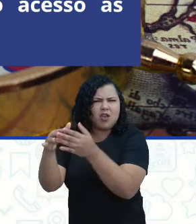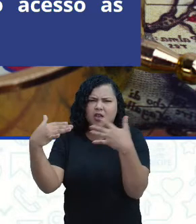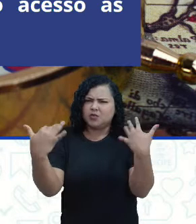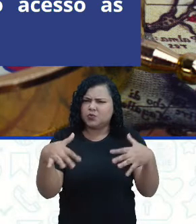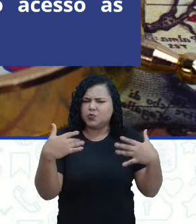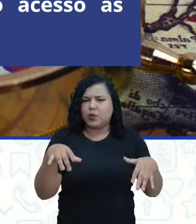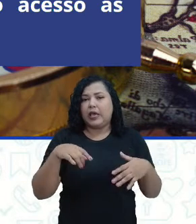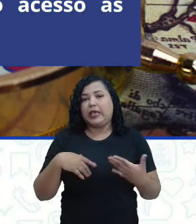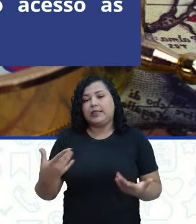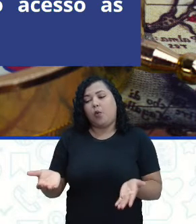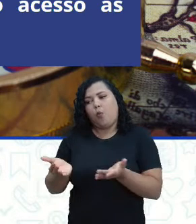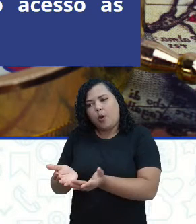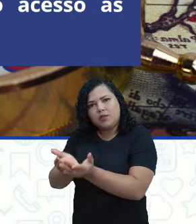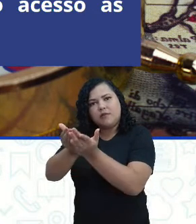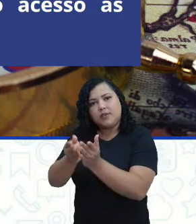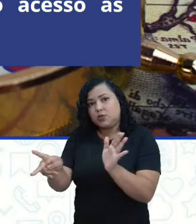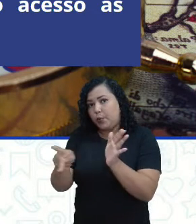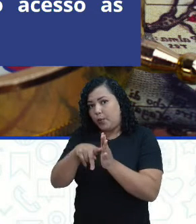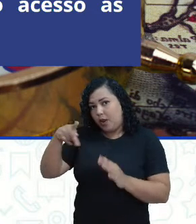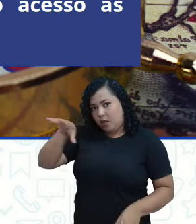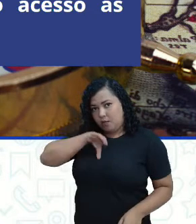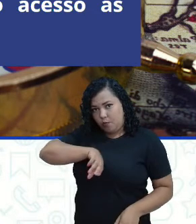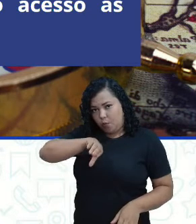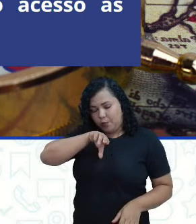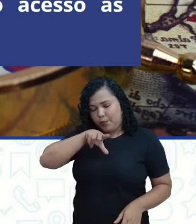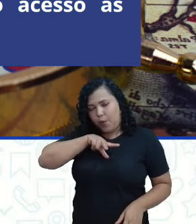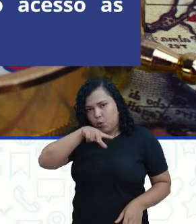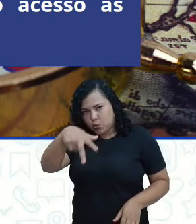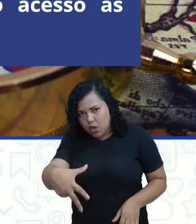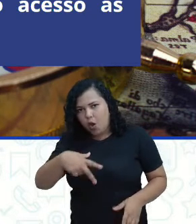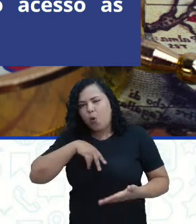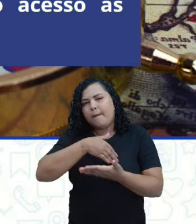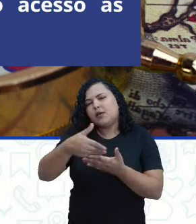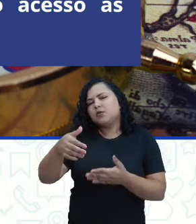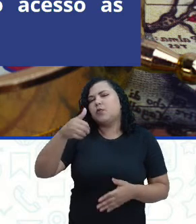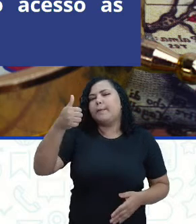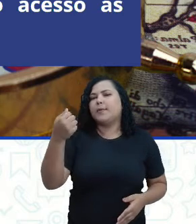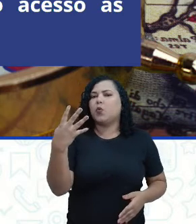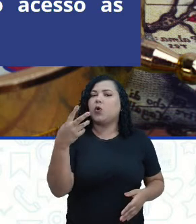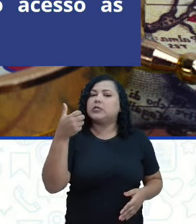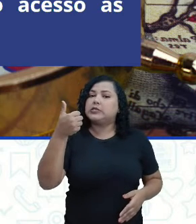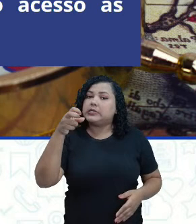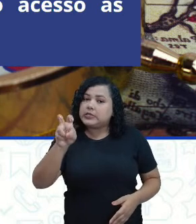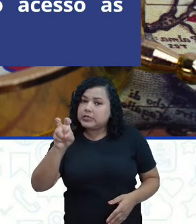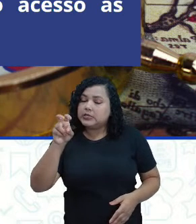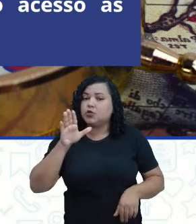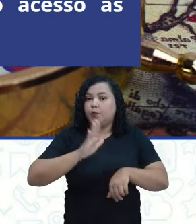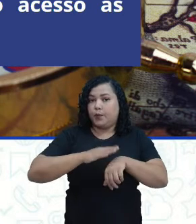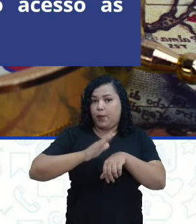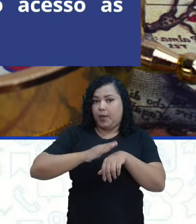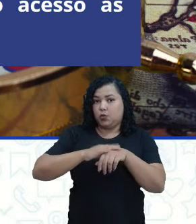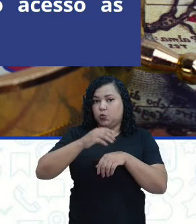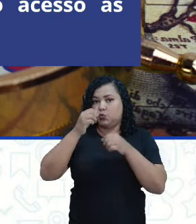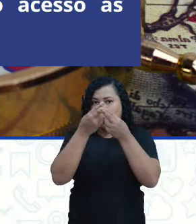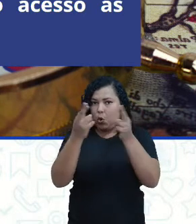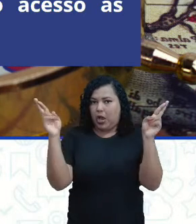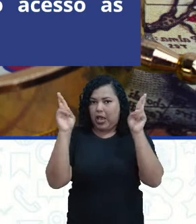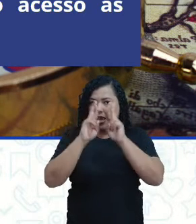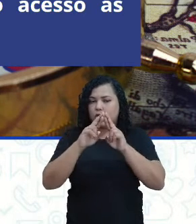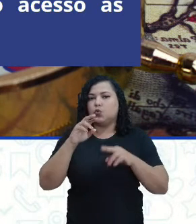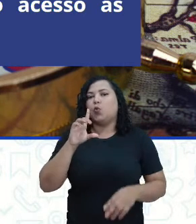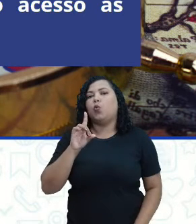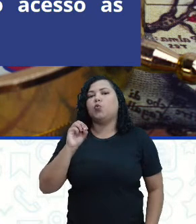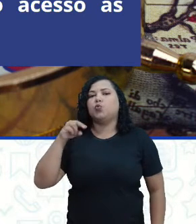grandes navegações portuguesas como iniciadas em 1415, quando os portugueses, durante o reino de Dom João I,